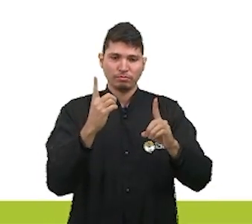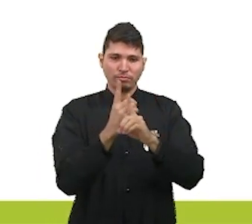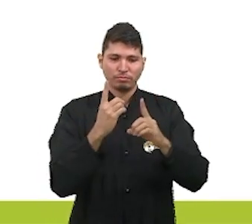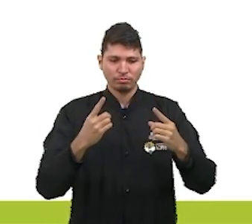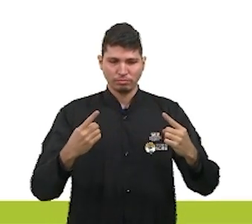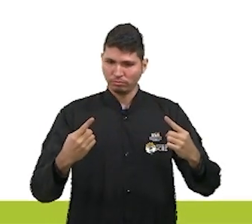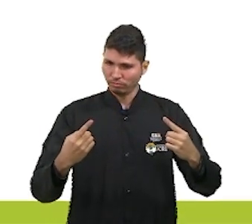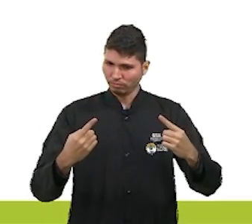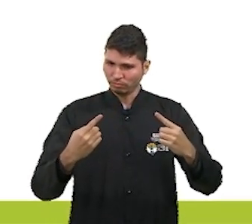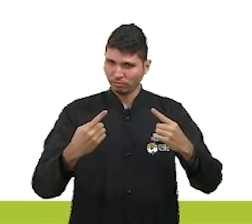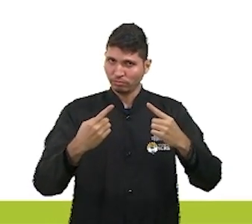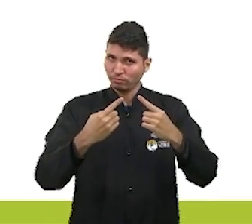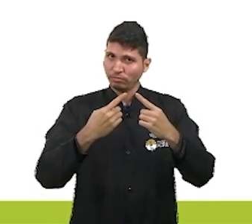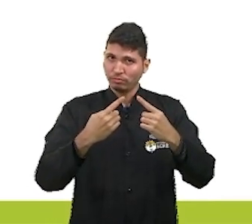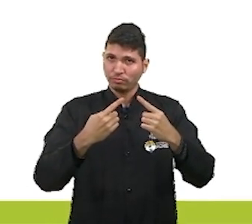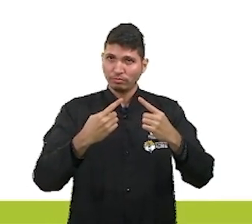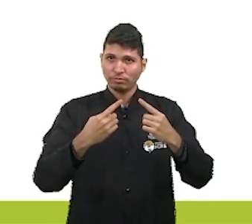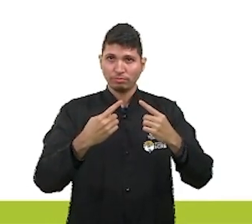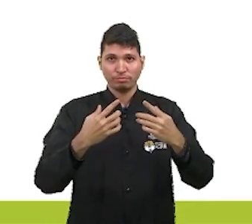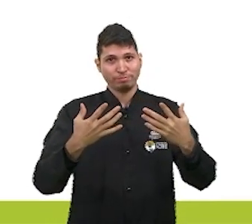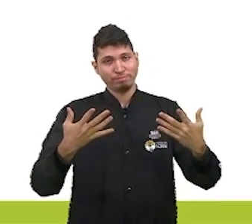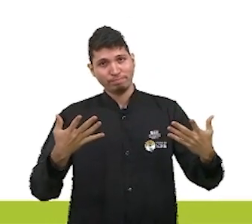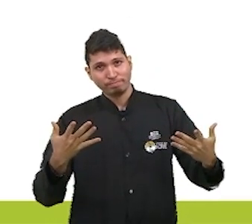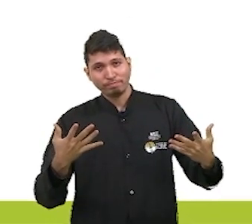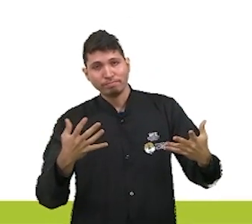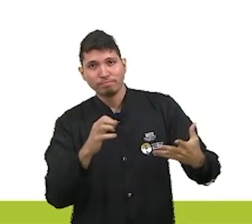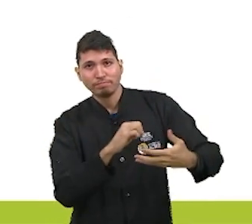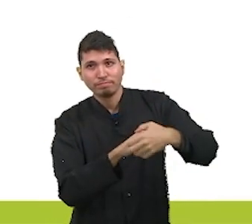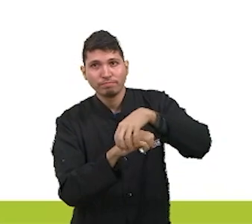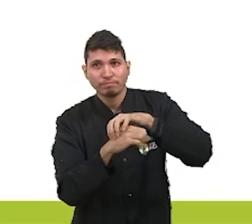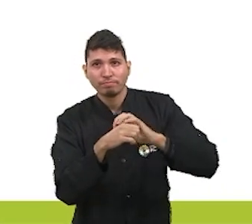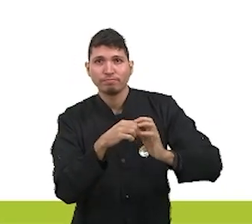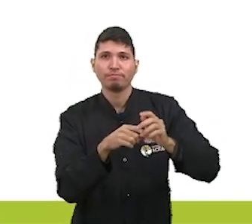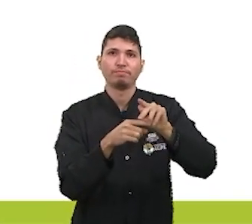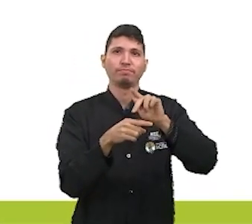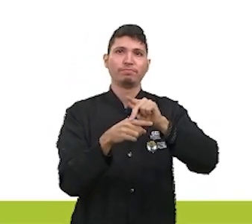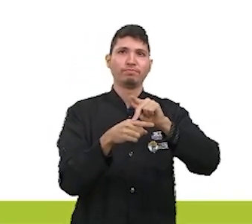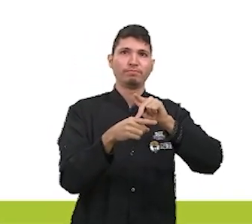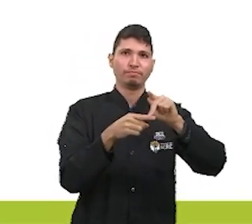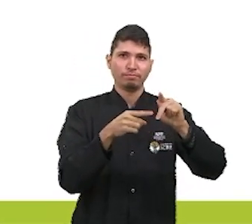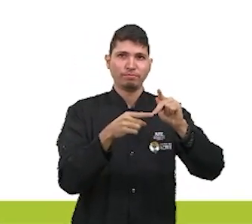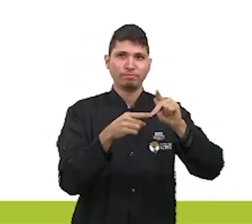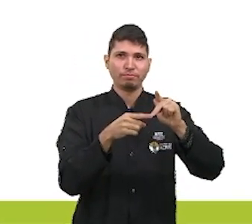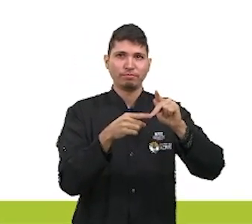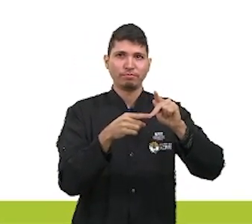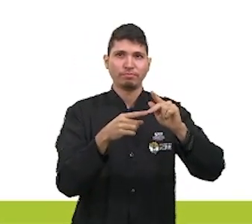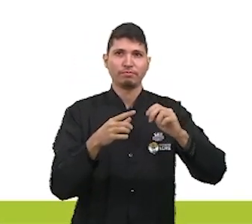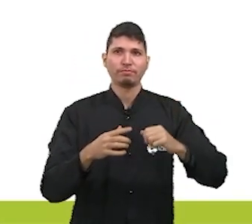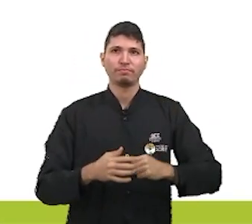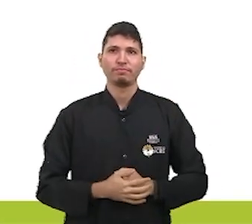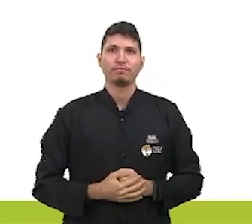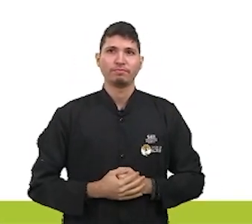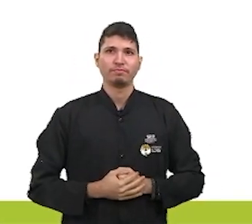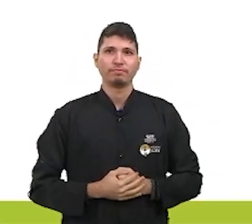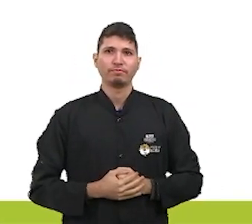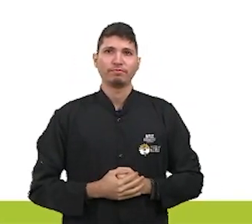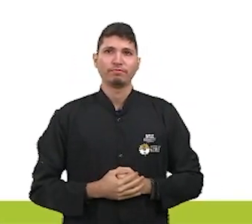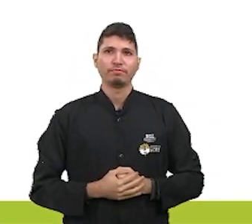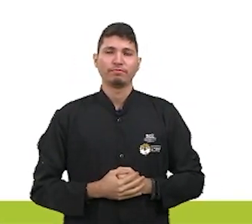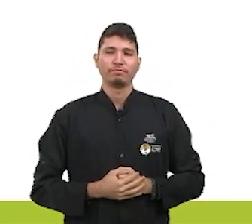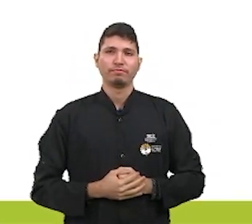Então, a molécula ela vai ser considerada polar. E a água, para quem ainda tem